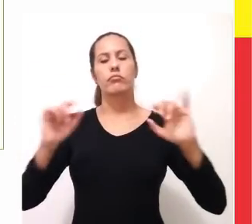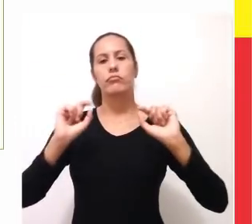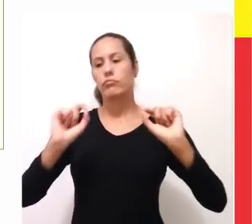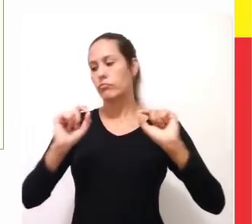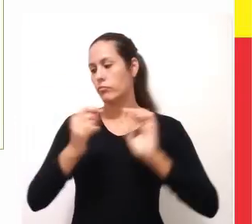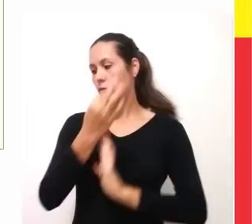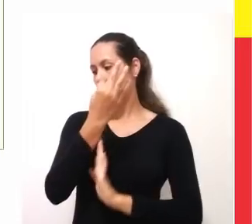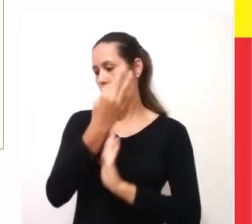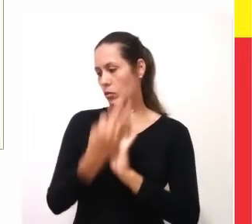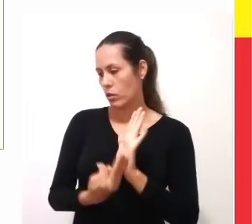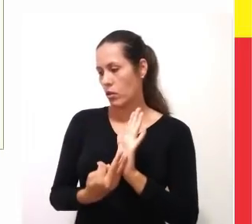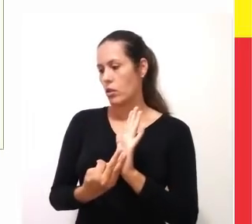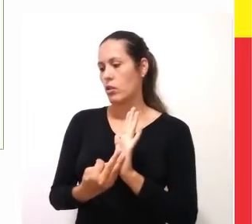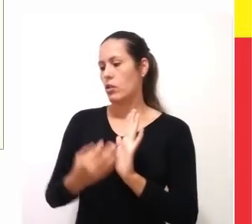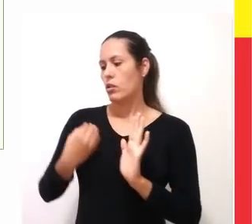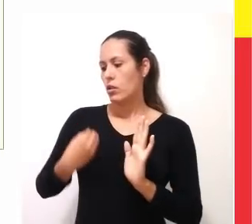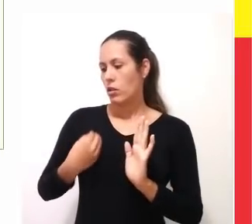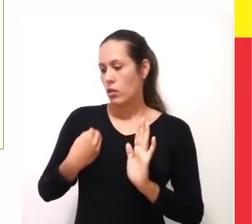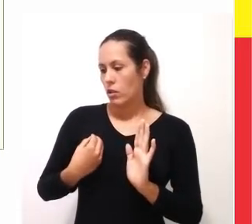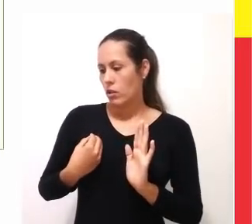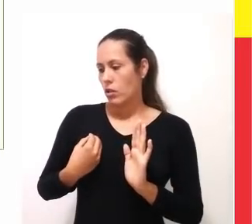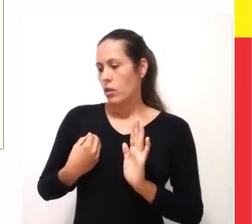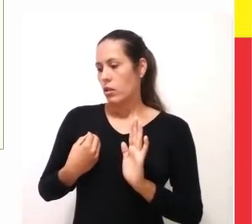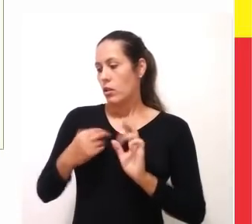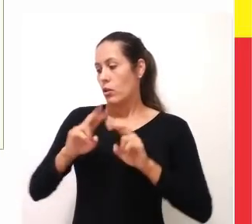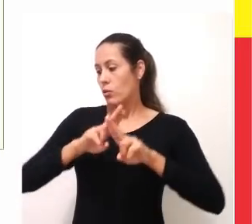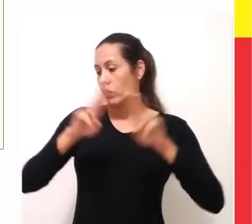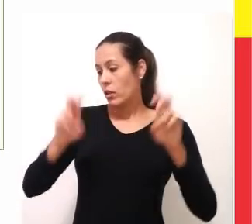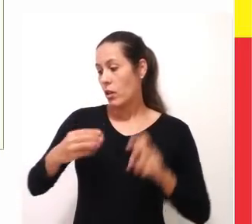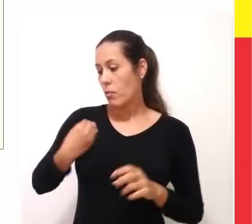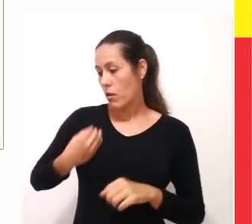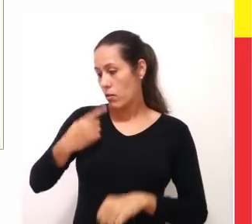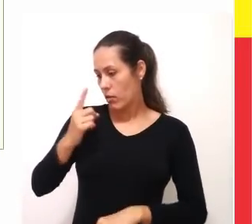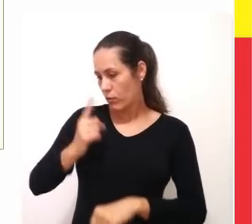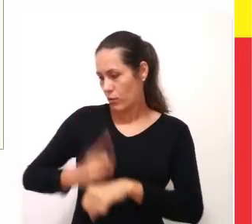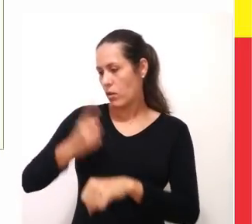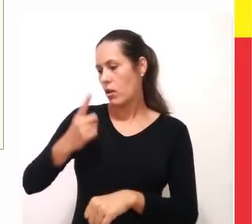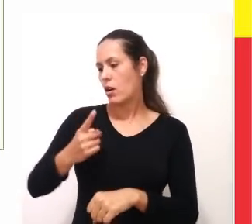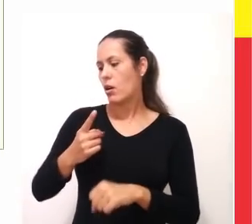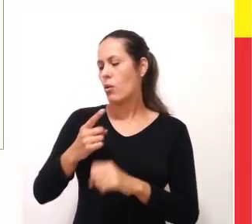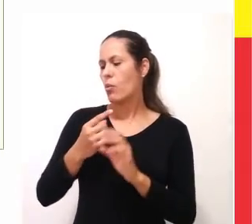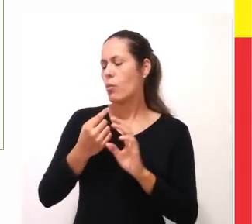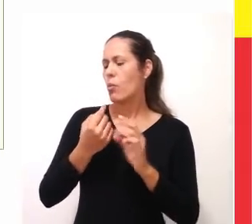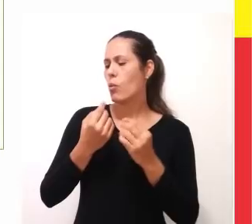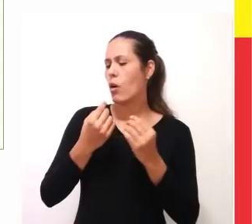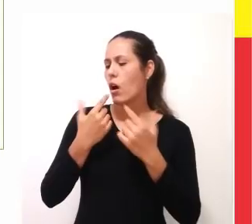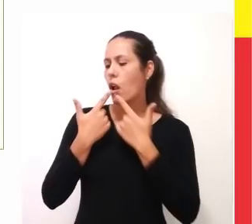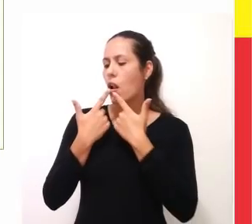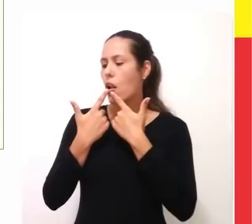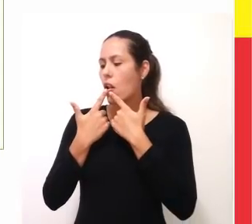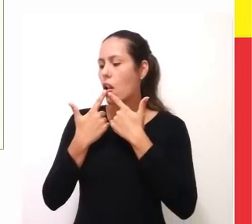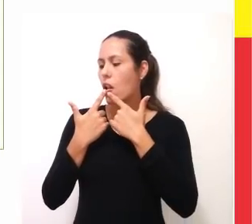possuir relevância social. A linguagem deve ser formal e objetiva e deve descrever os